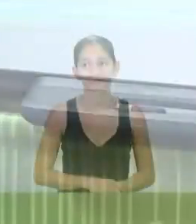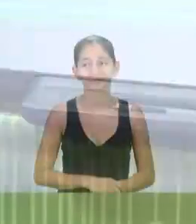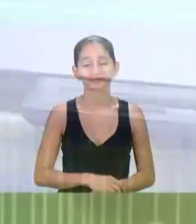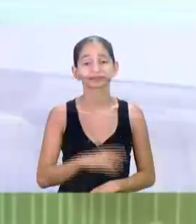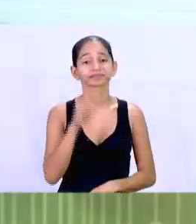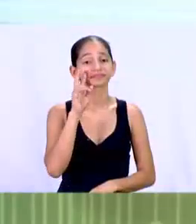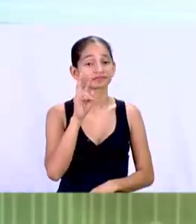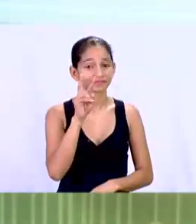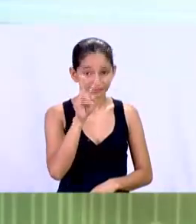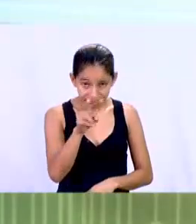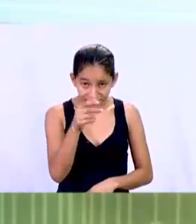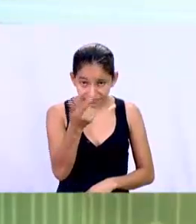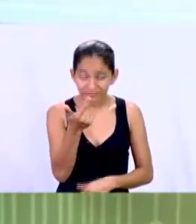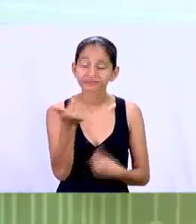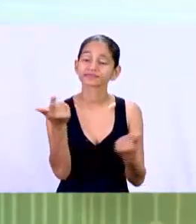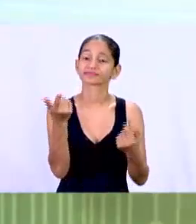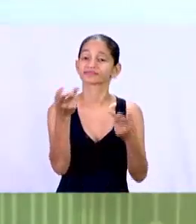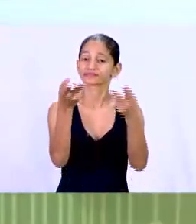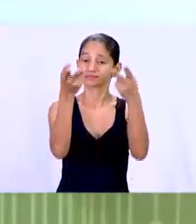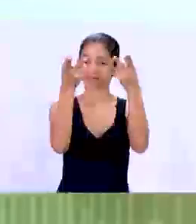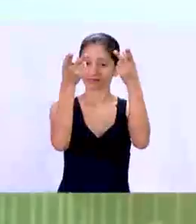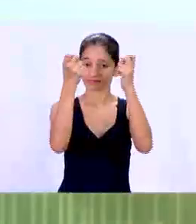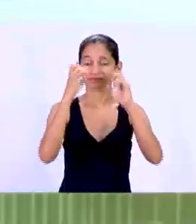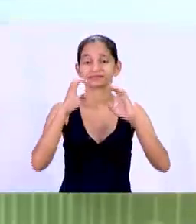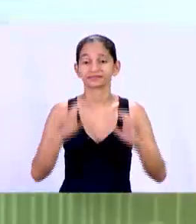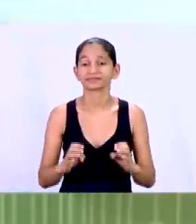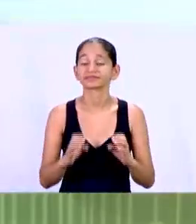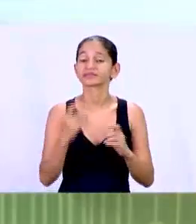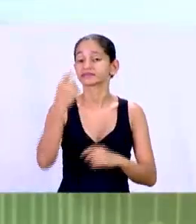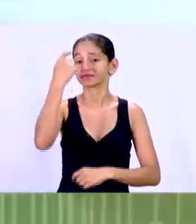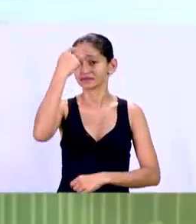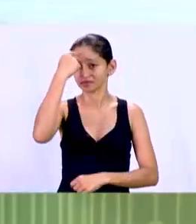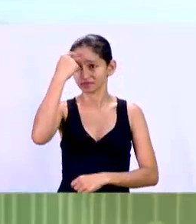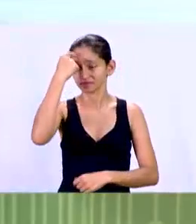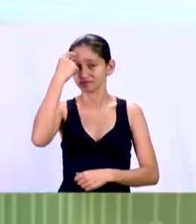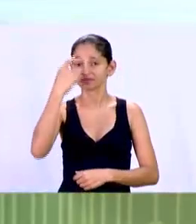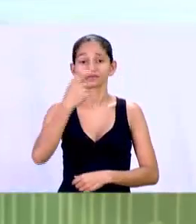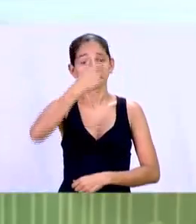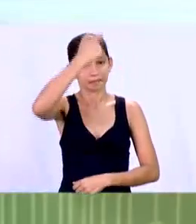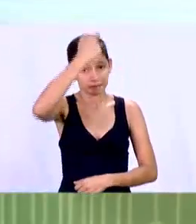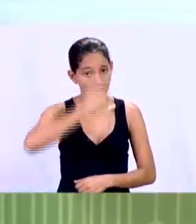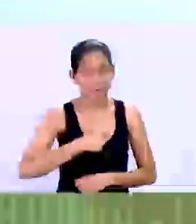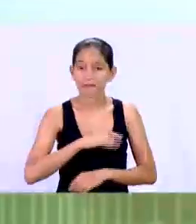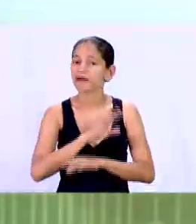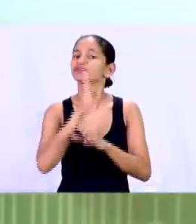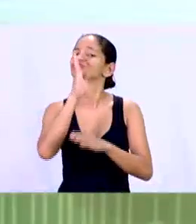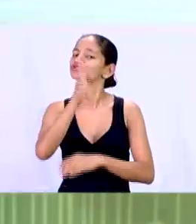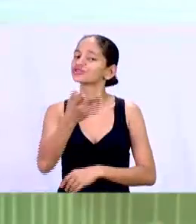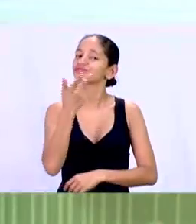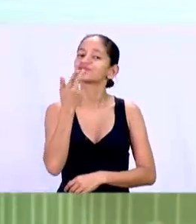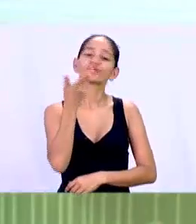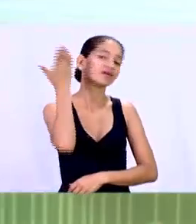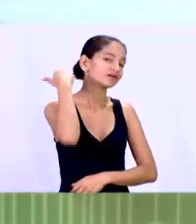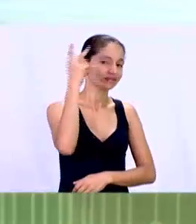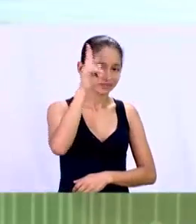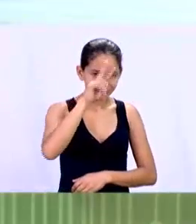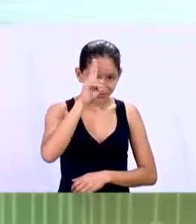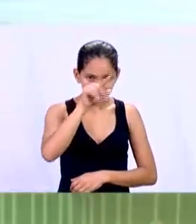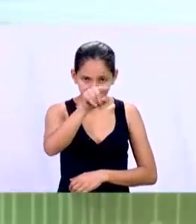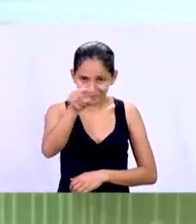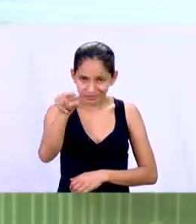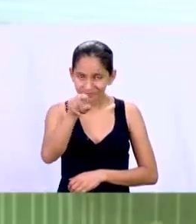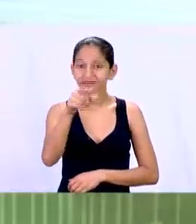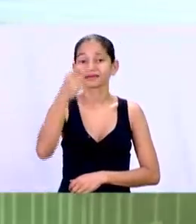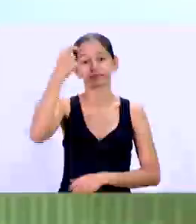Vocês viram aí, né, gente? A questão da ética é uma questão da conduta individual, nós já tínhamos falado isso, né? Existe